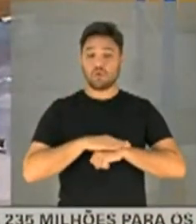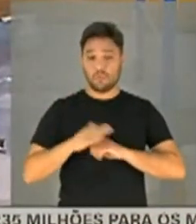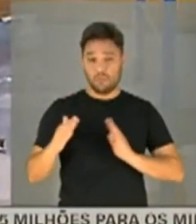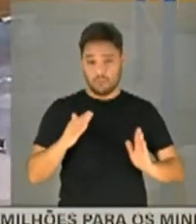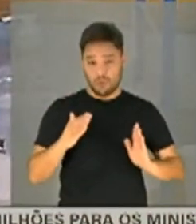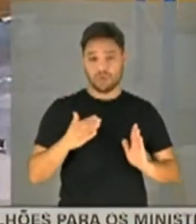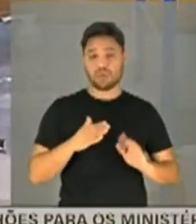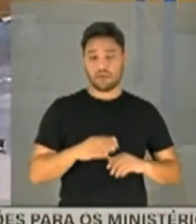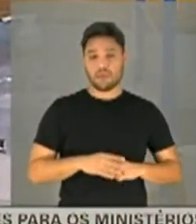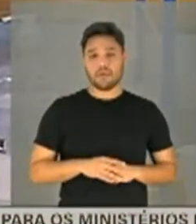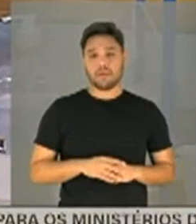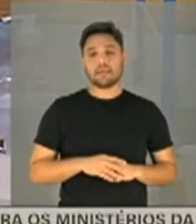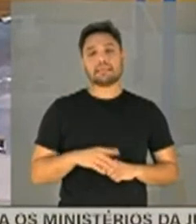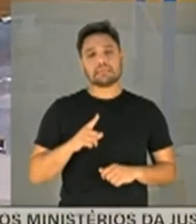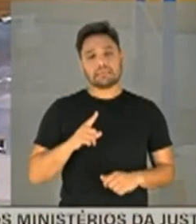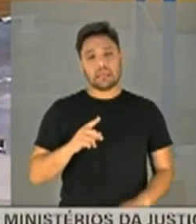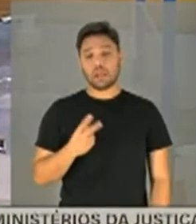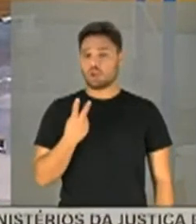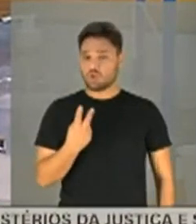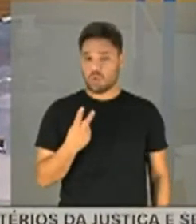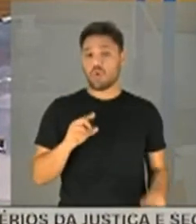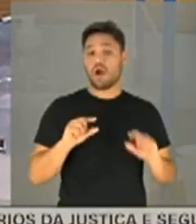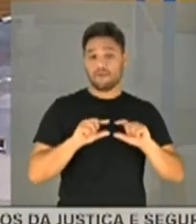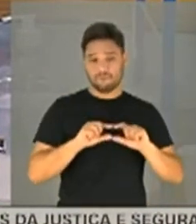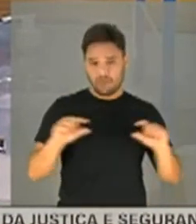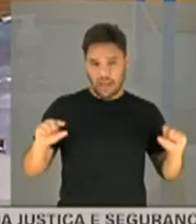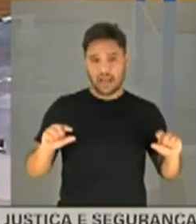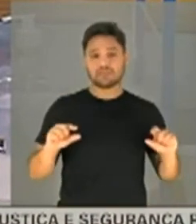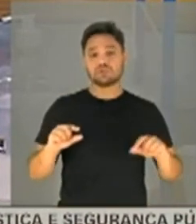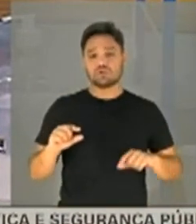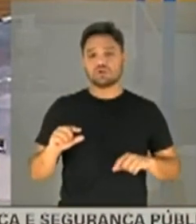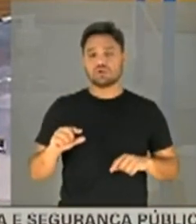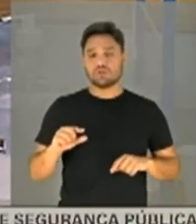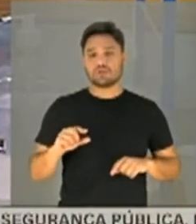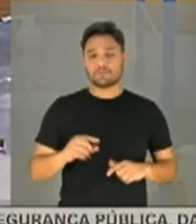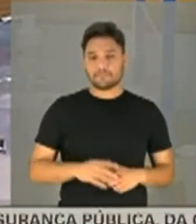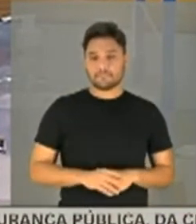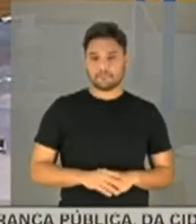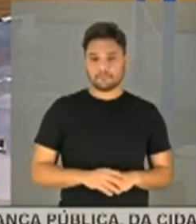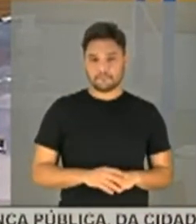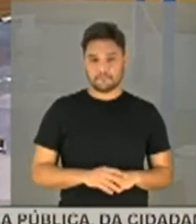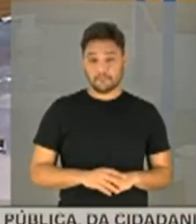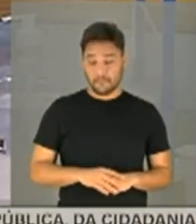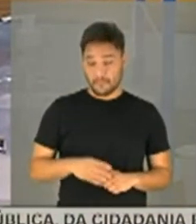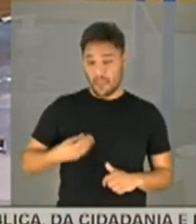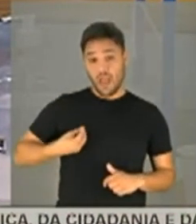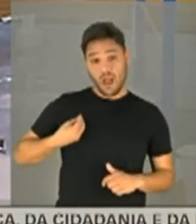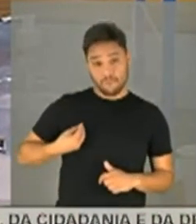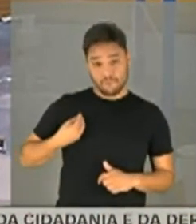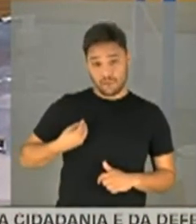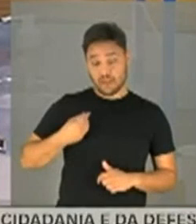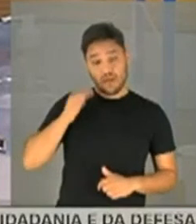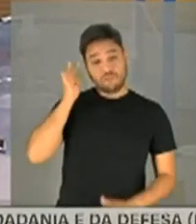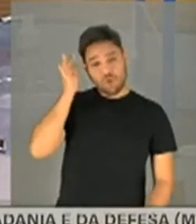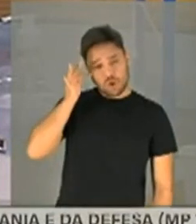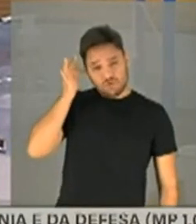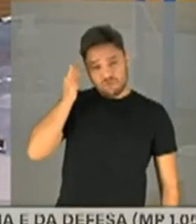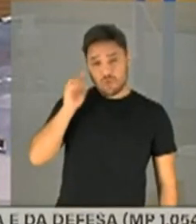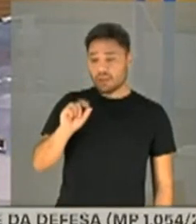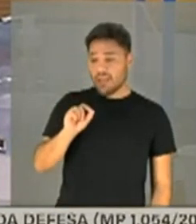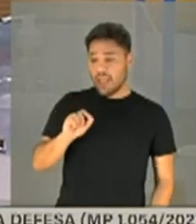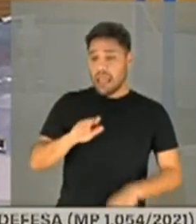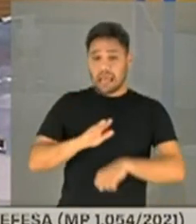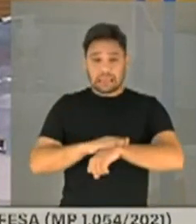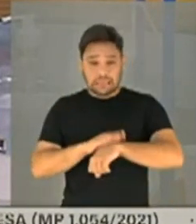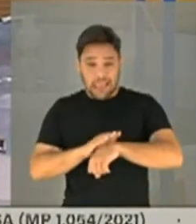rigorosamente, senadora Lisiane, tem duas frases que muito me estimulam na vida, como filosofia. Uma delas é que o